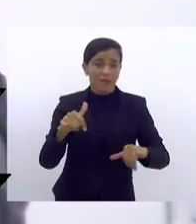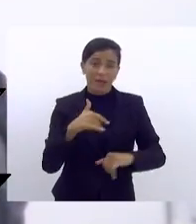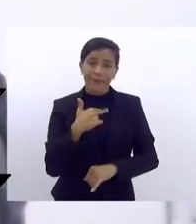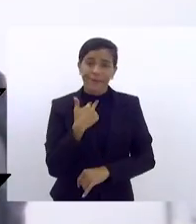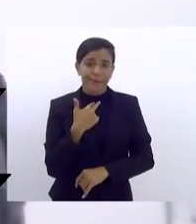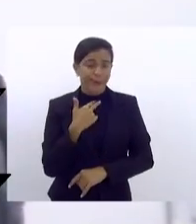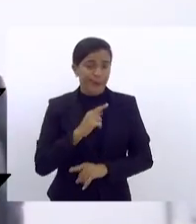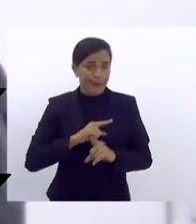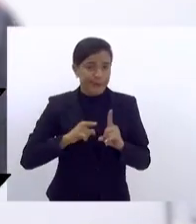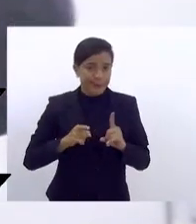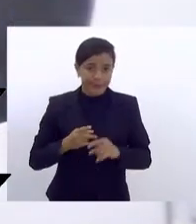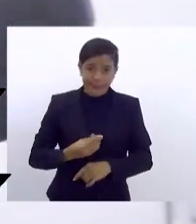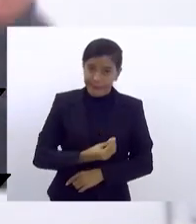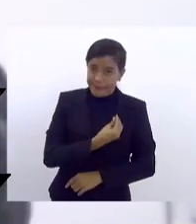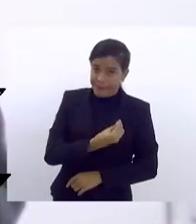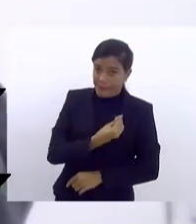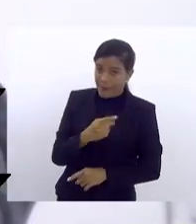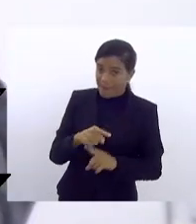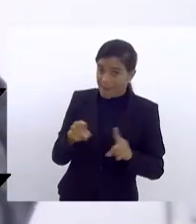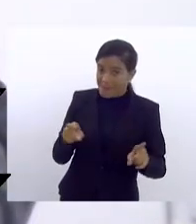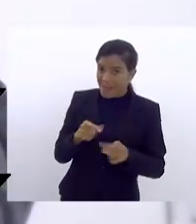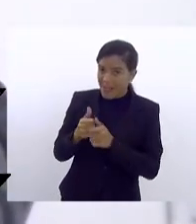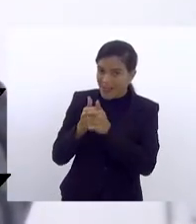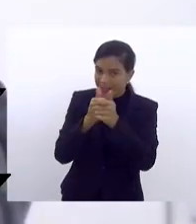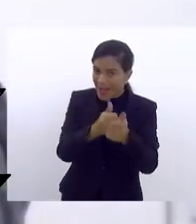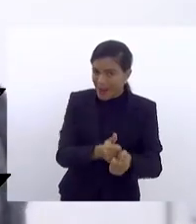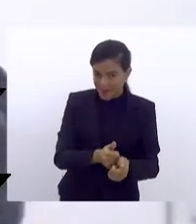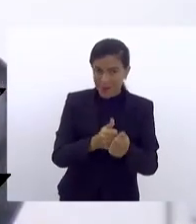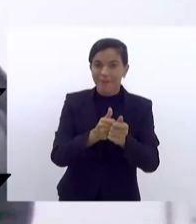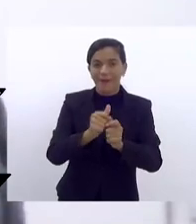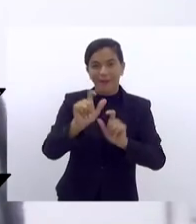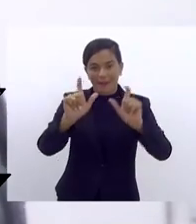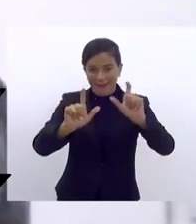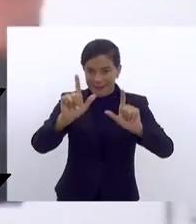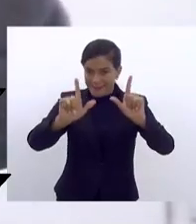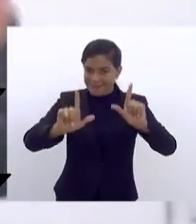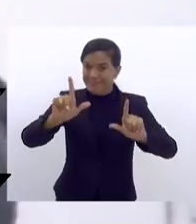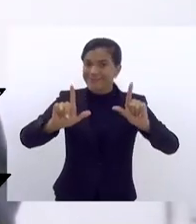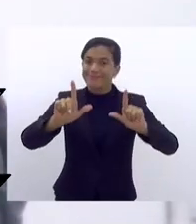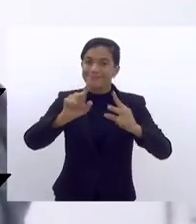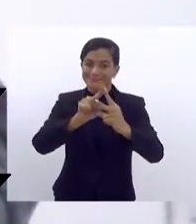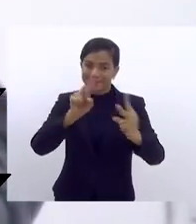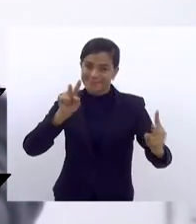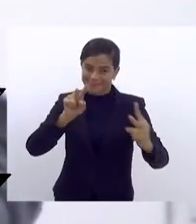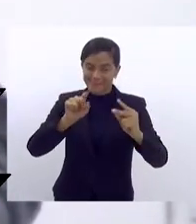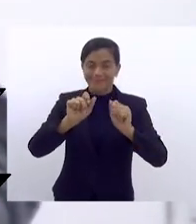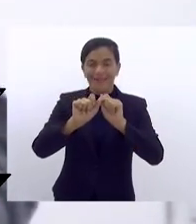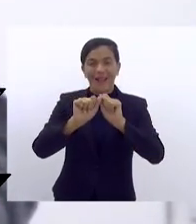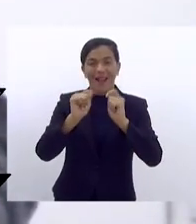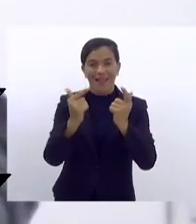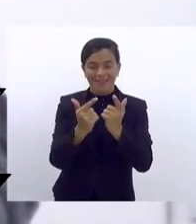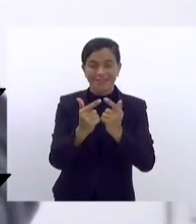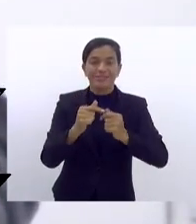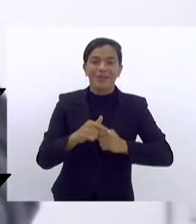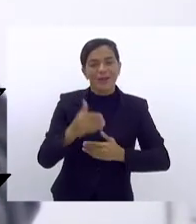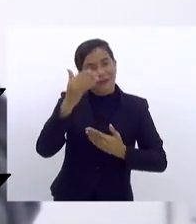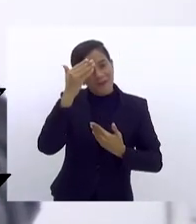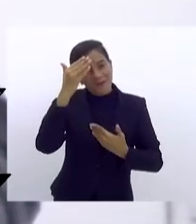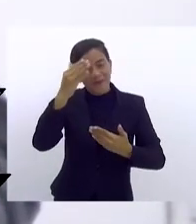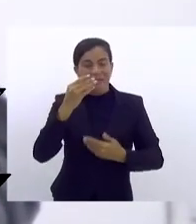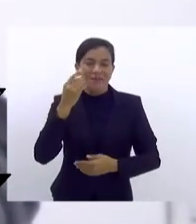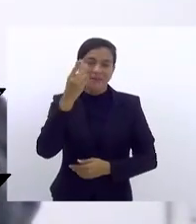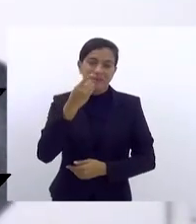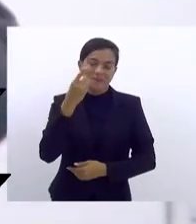para o programa de saúde mas está vendo acompanhando a audiência pública pela TV Alerj obrigado deputado